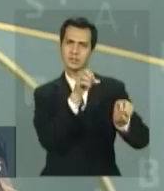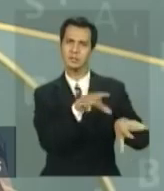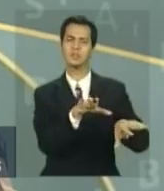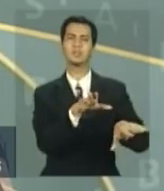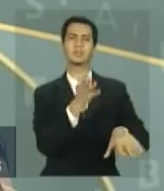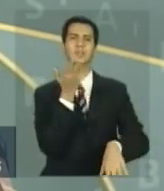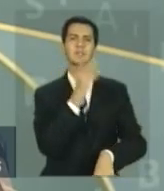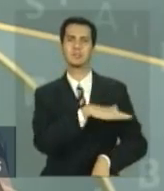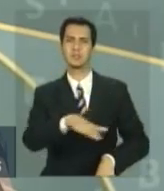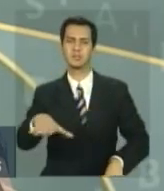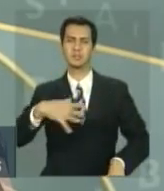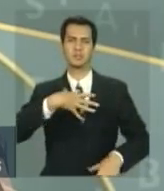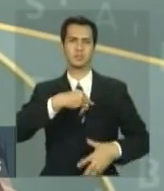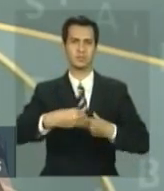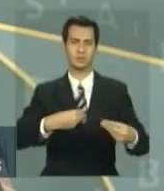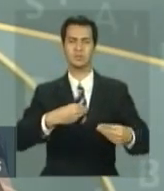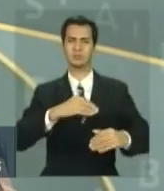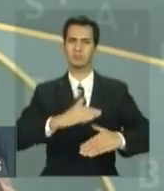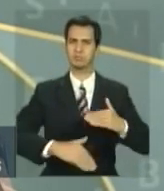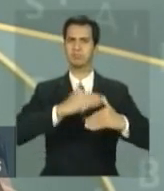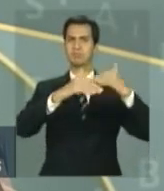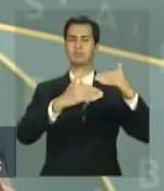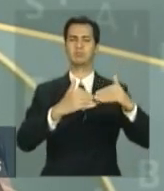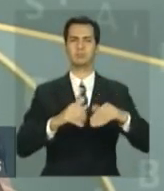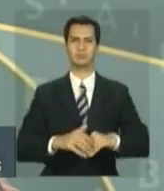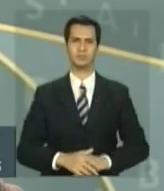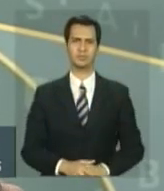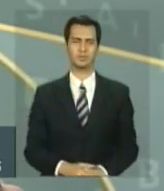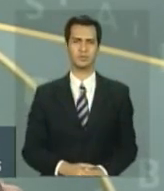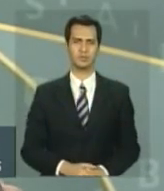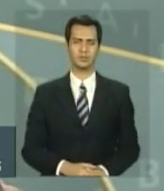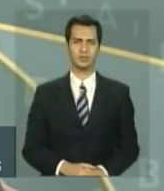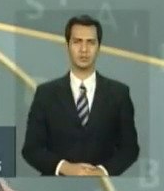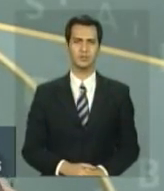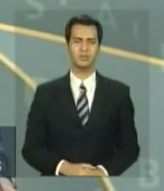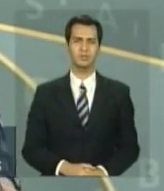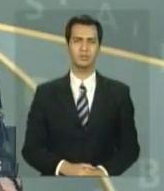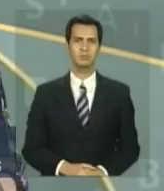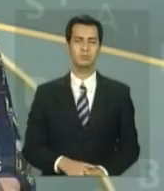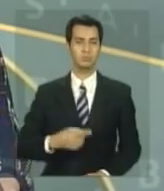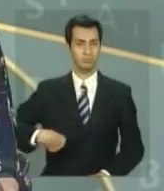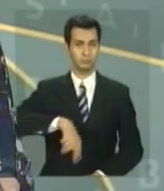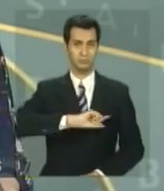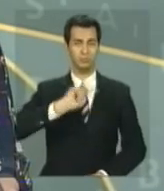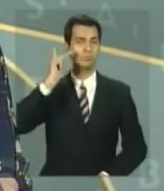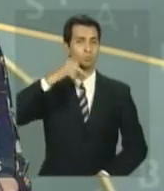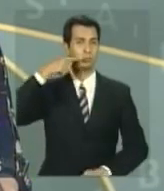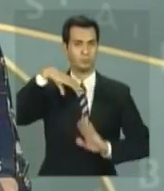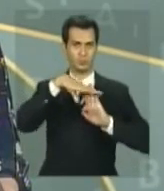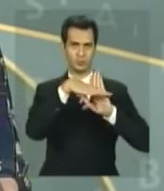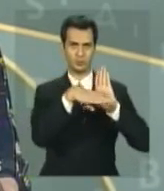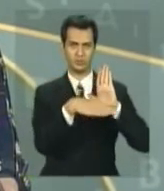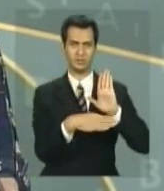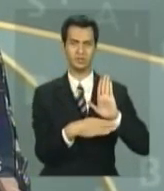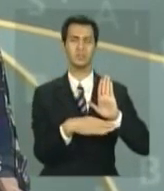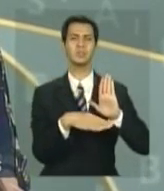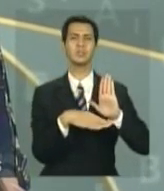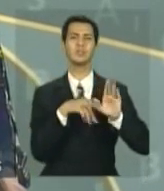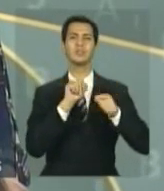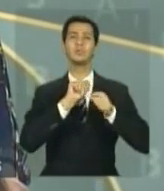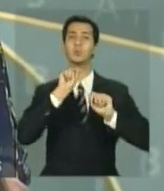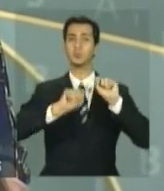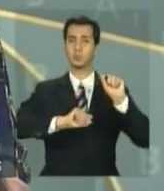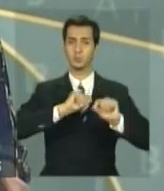pela oportunidade de milhões de crianças e jovens. Nossas políticas tratam as mulheres